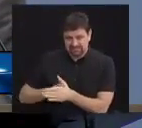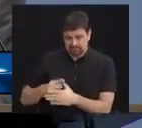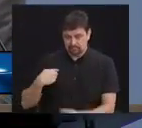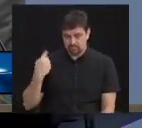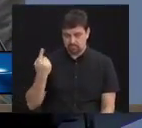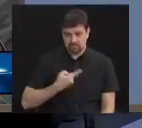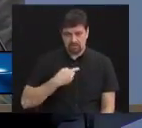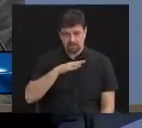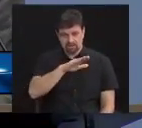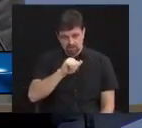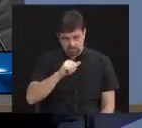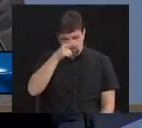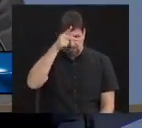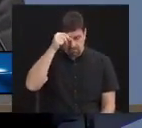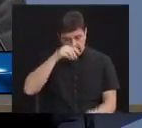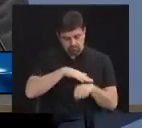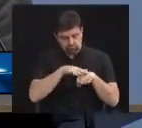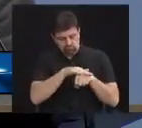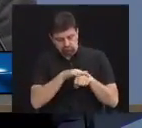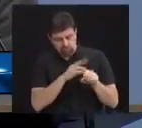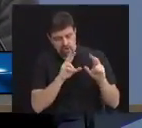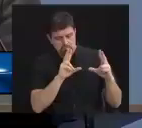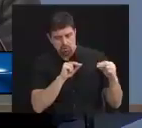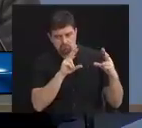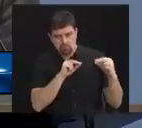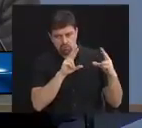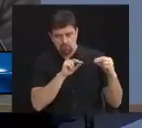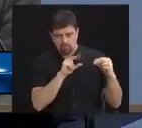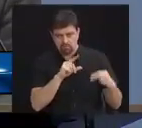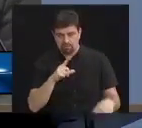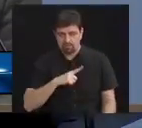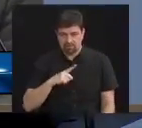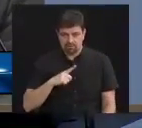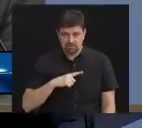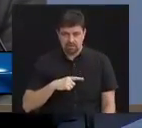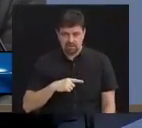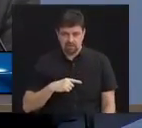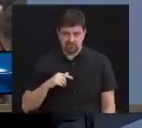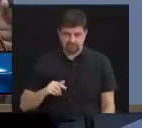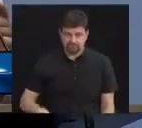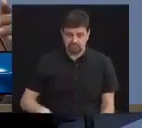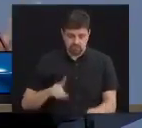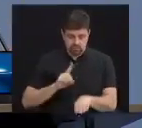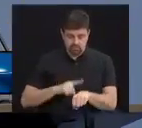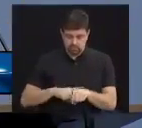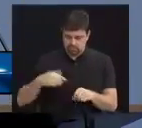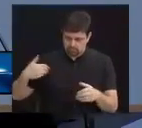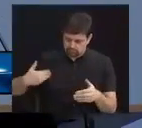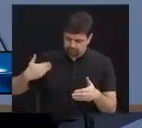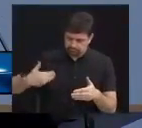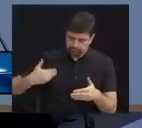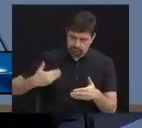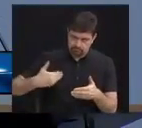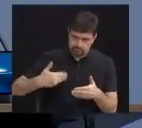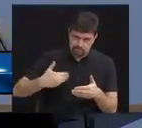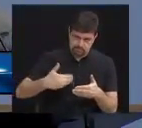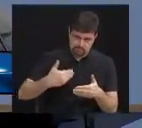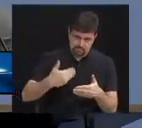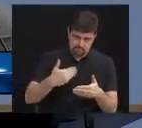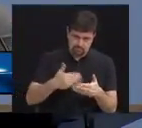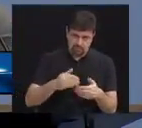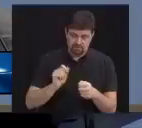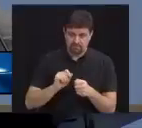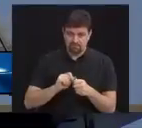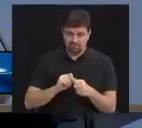mudar, e não vamos ter esse vazio de 6 meses. Eu acho que a própria demanda do tempo vai permitir que,